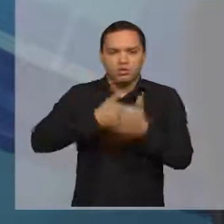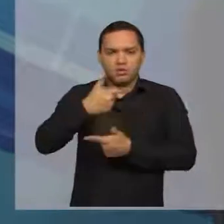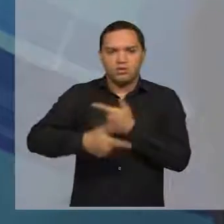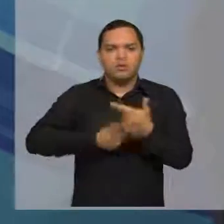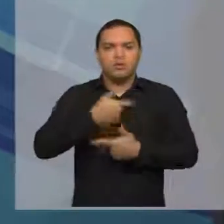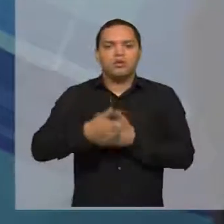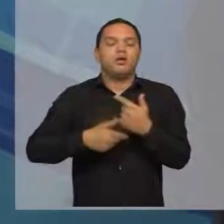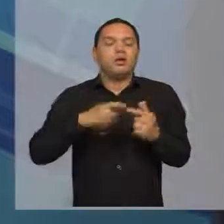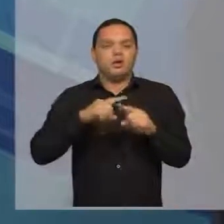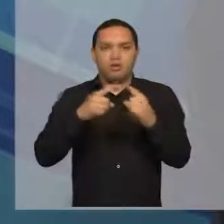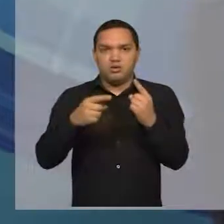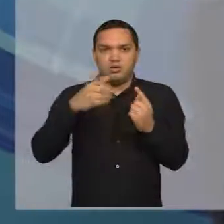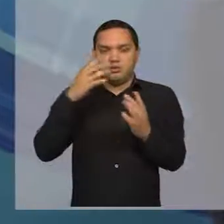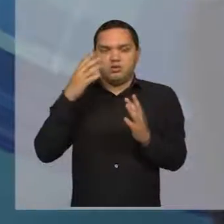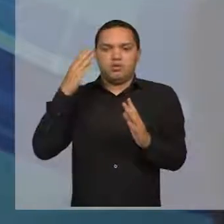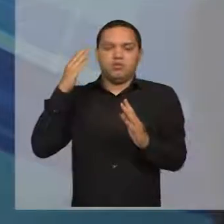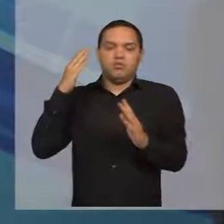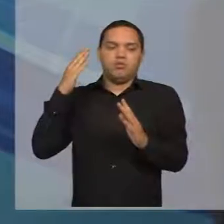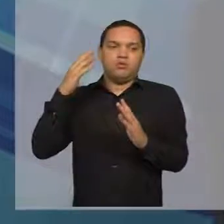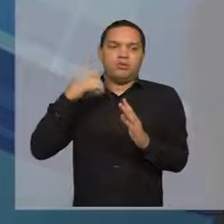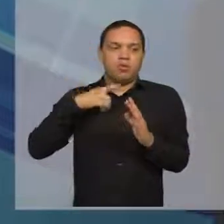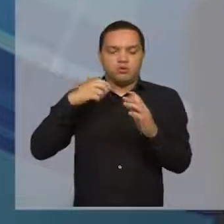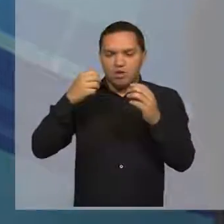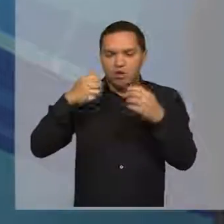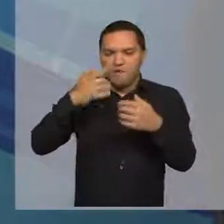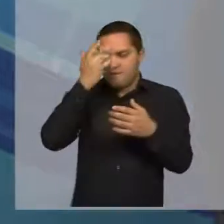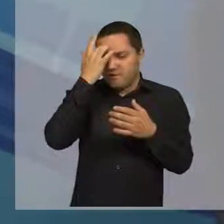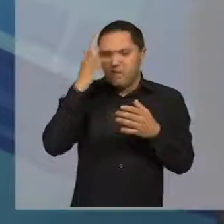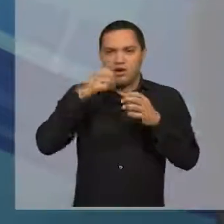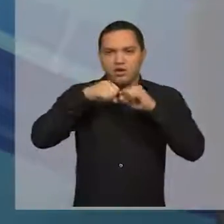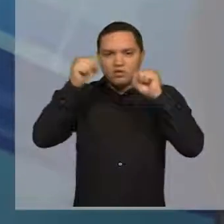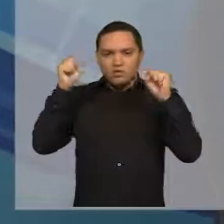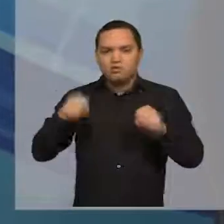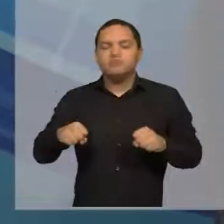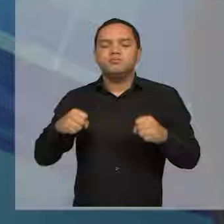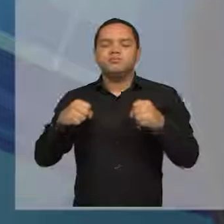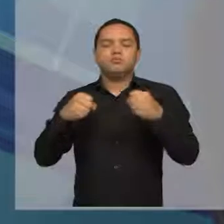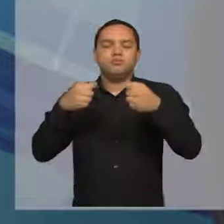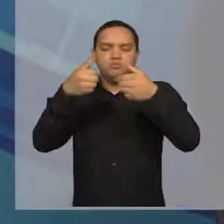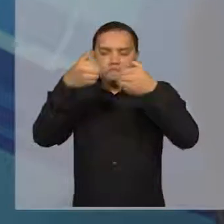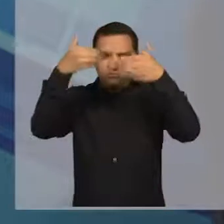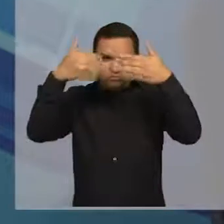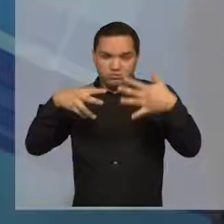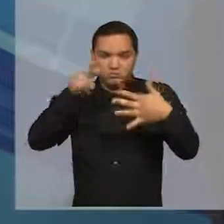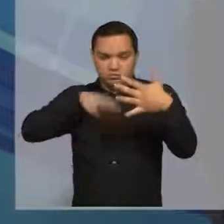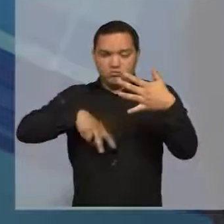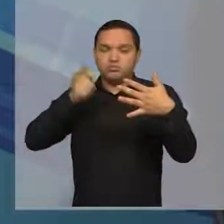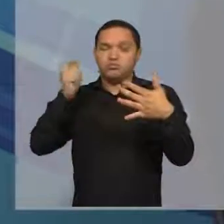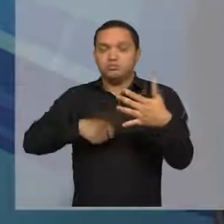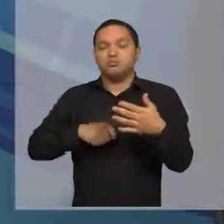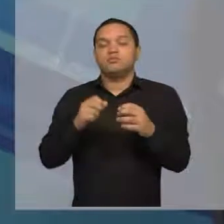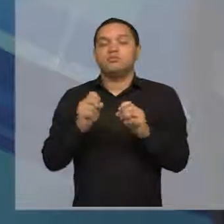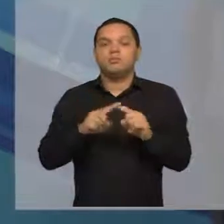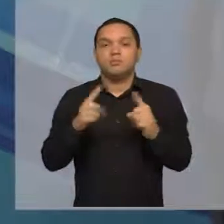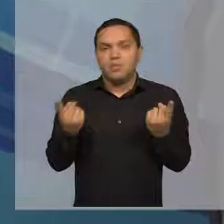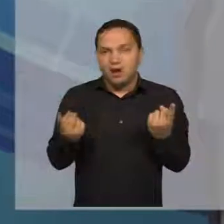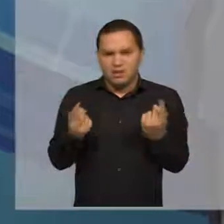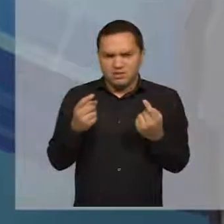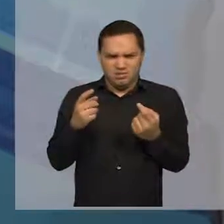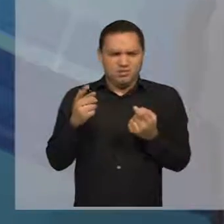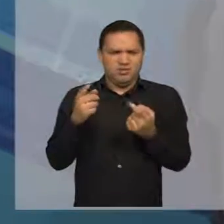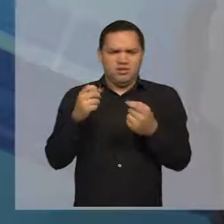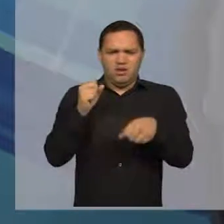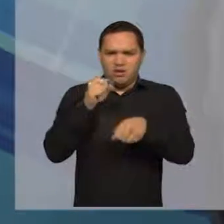onde ele vai e pode ir lá observar o que é que tem de oferta de trabalho e ser encaminhado para o trabalho. Nesse sentido, você facilita a vida do trabalhador, mas você não gera